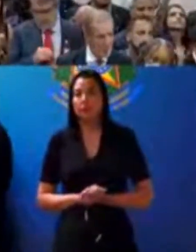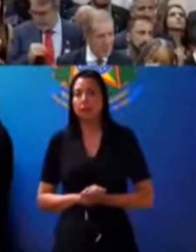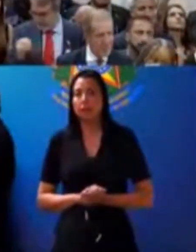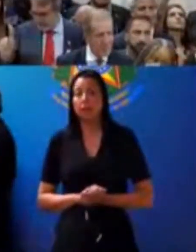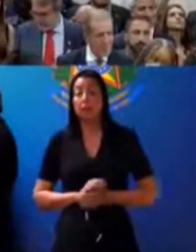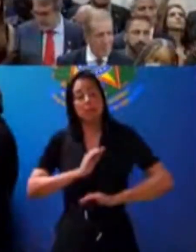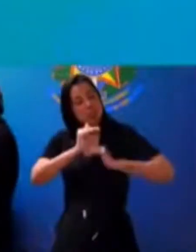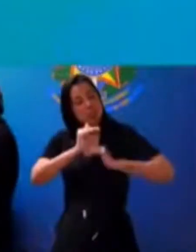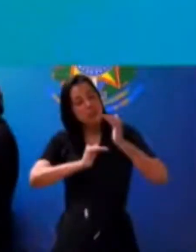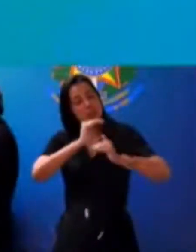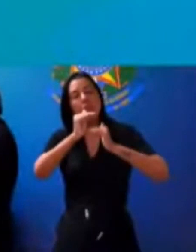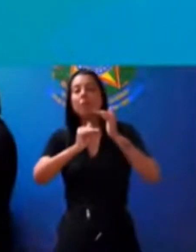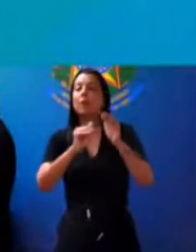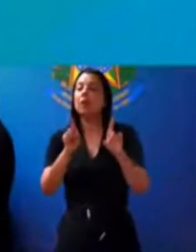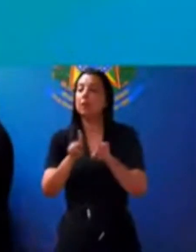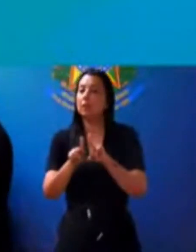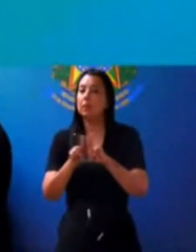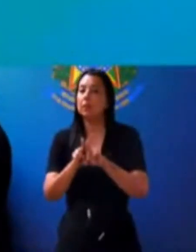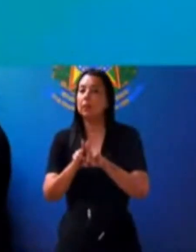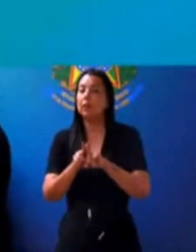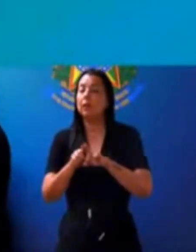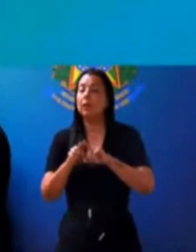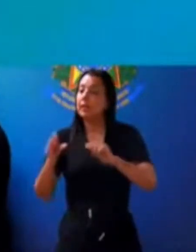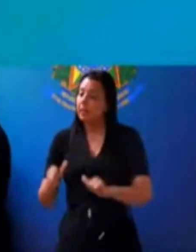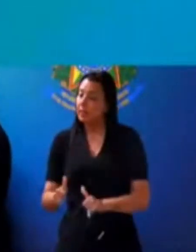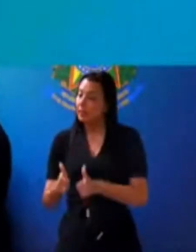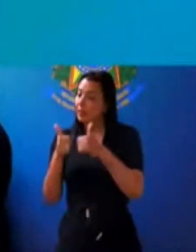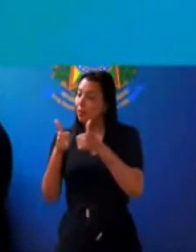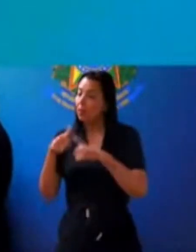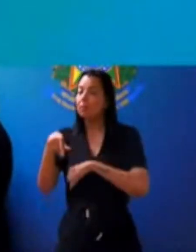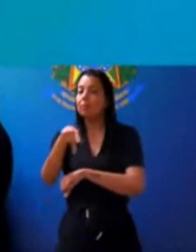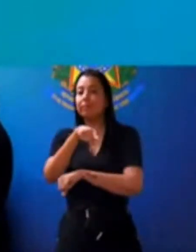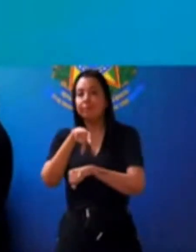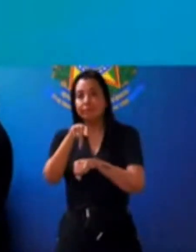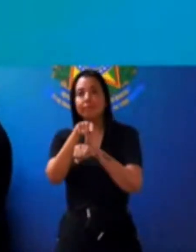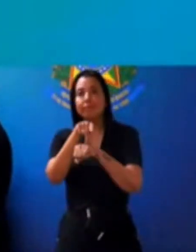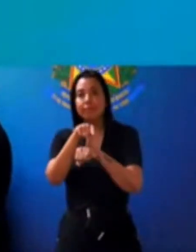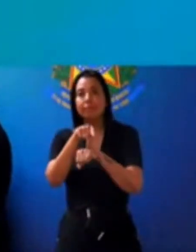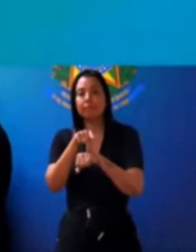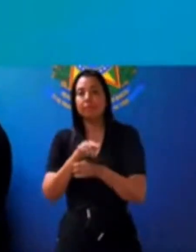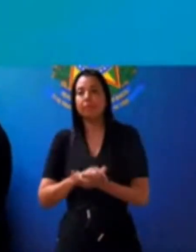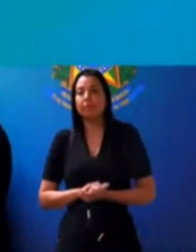de desenvolvimento e as melhores do país